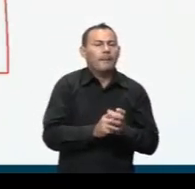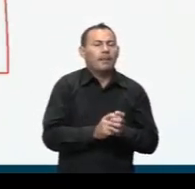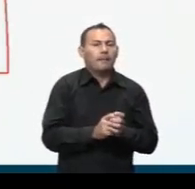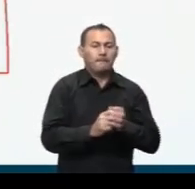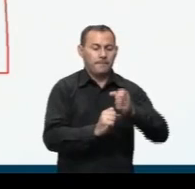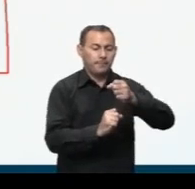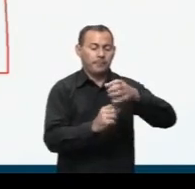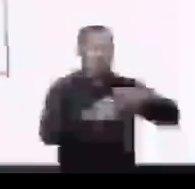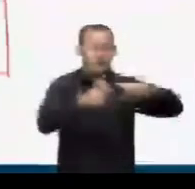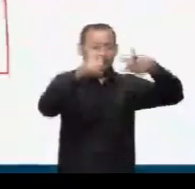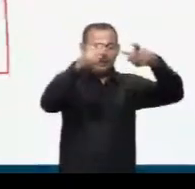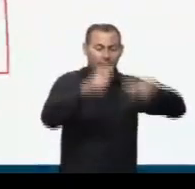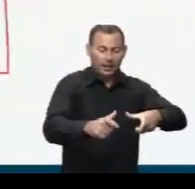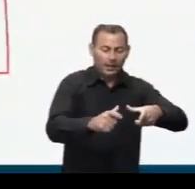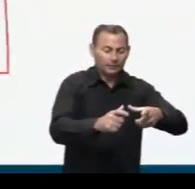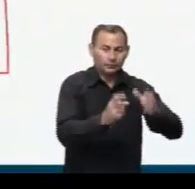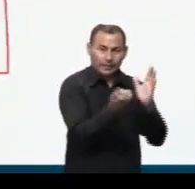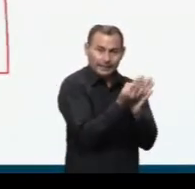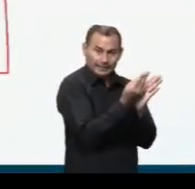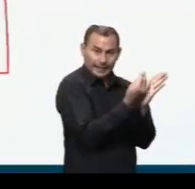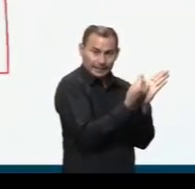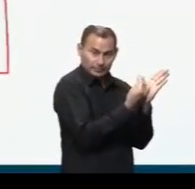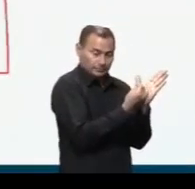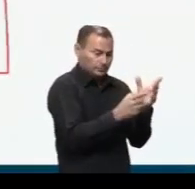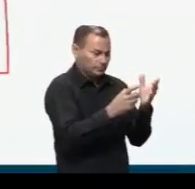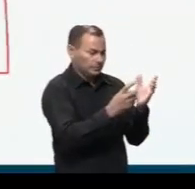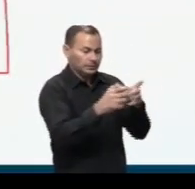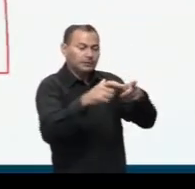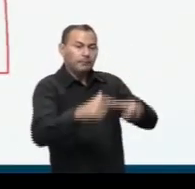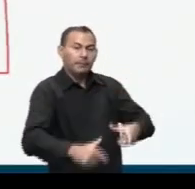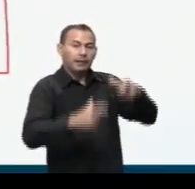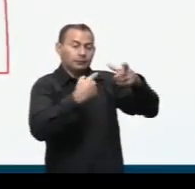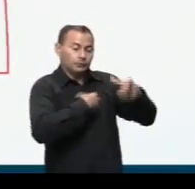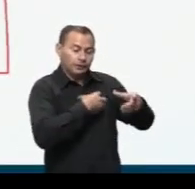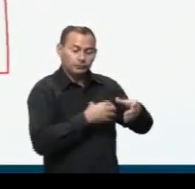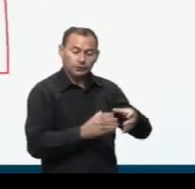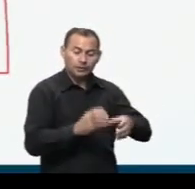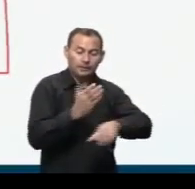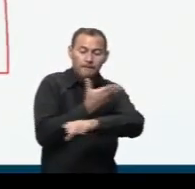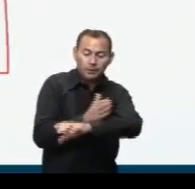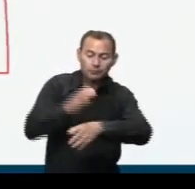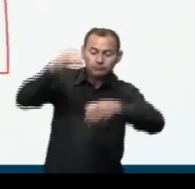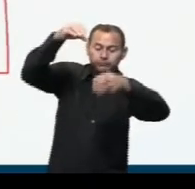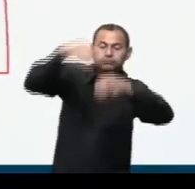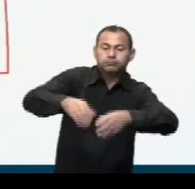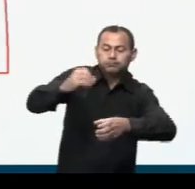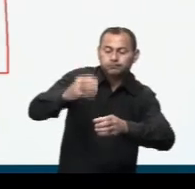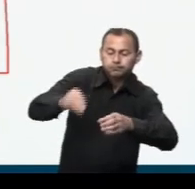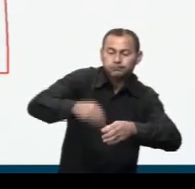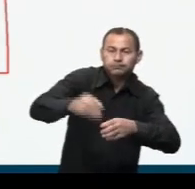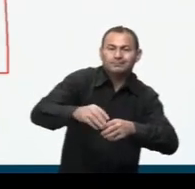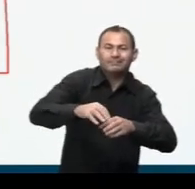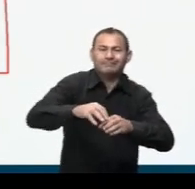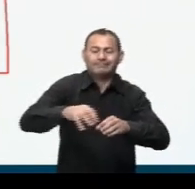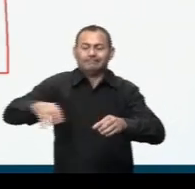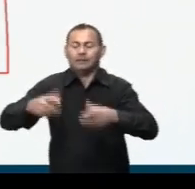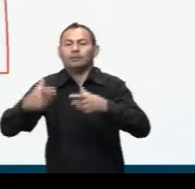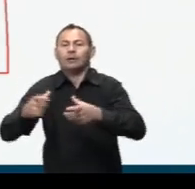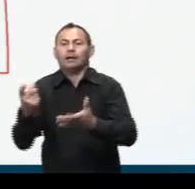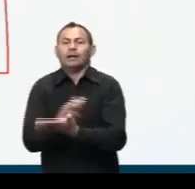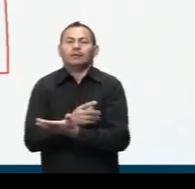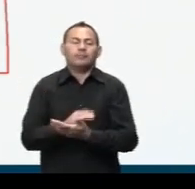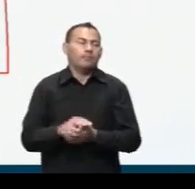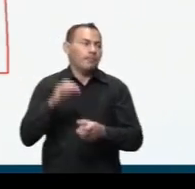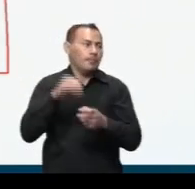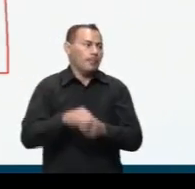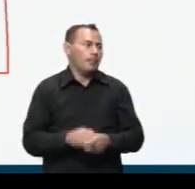desse pilar errado. Locação dessa fundação de uma forma errada. E você joga o